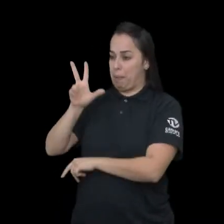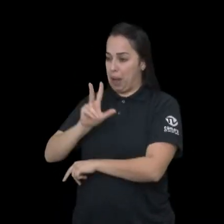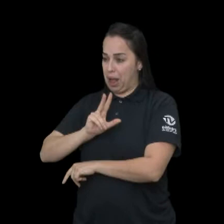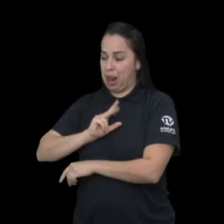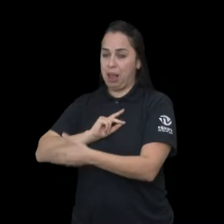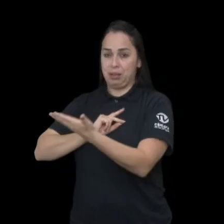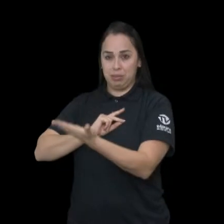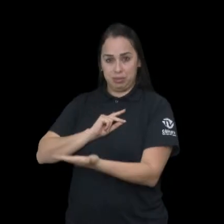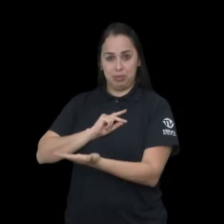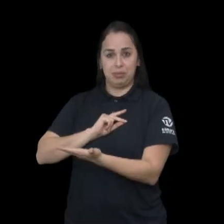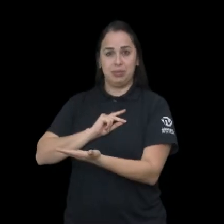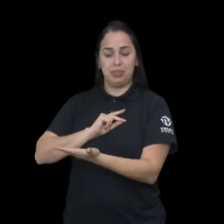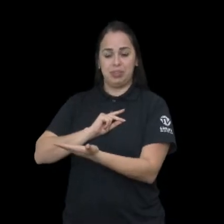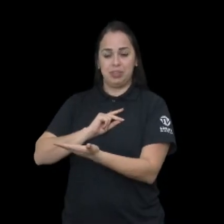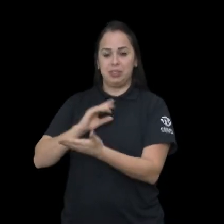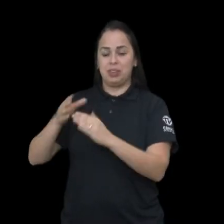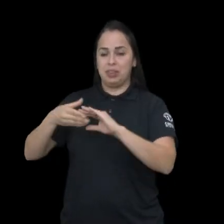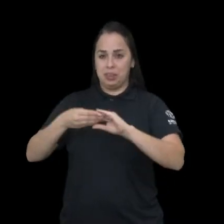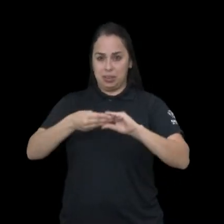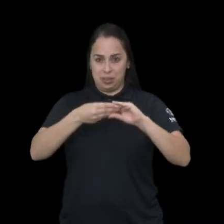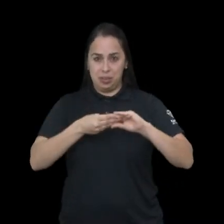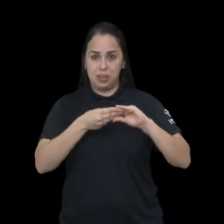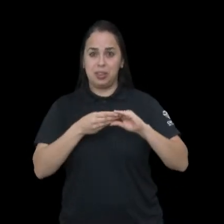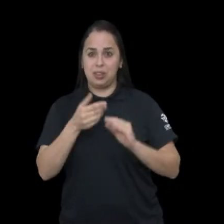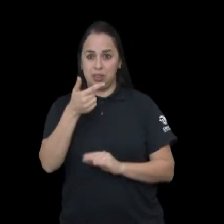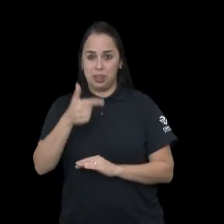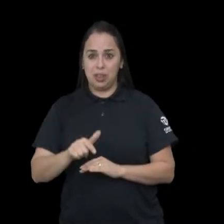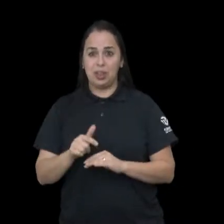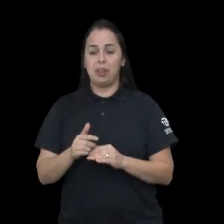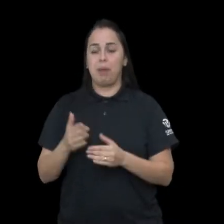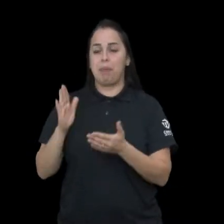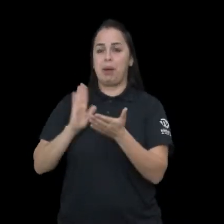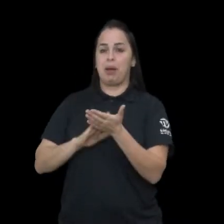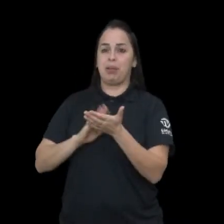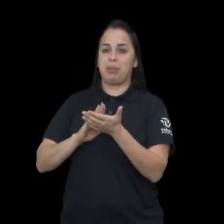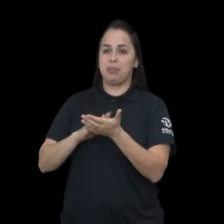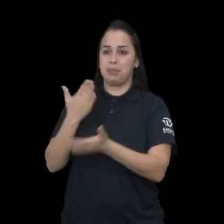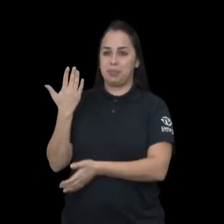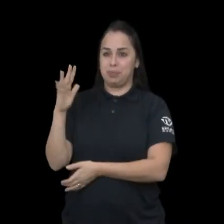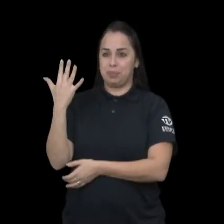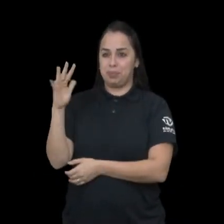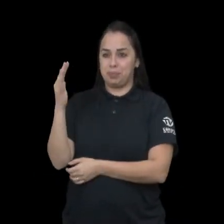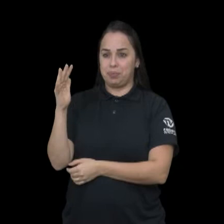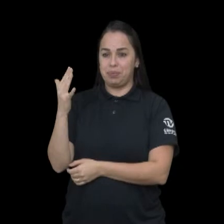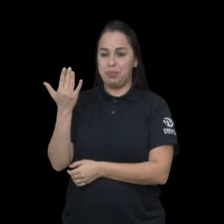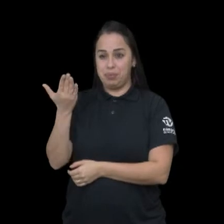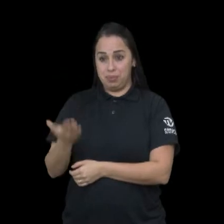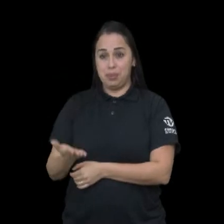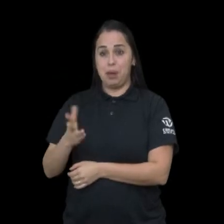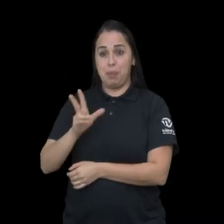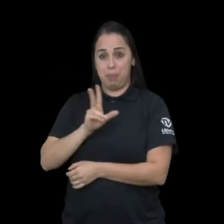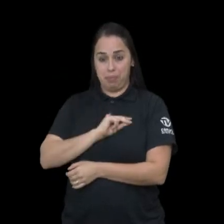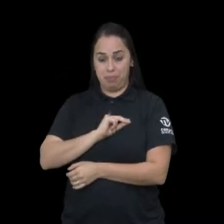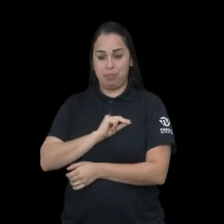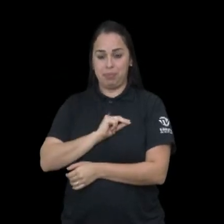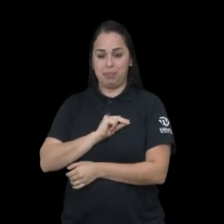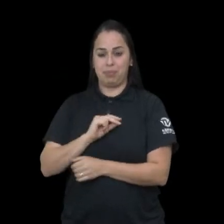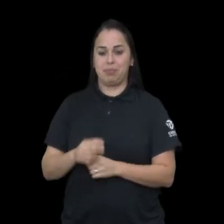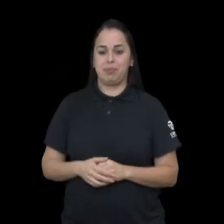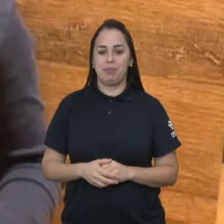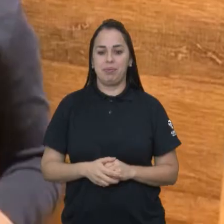ao Dr. Ricardo e cumprimento a Câmara mais uma vez por isso. Parabéns, Dr. Ricardo. O Dr. Ricardo merece essa